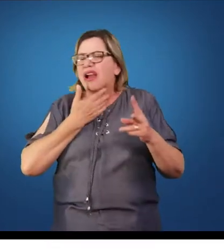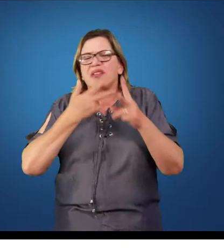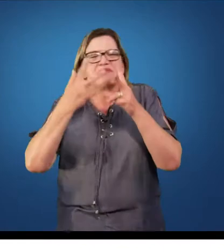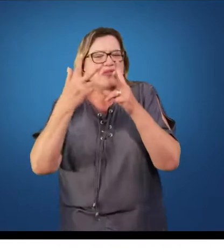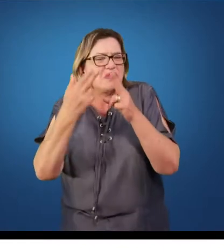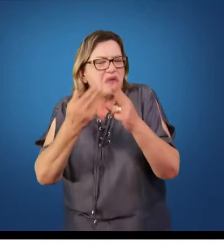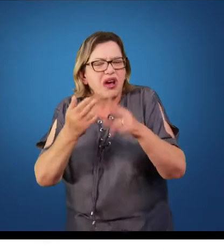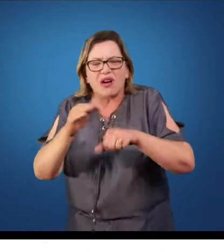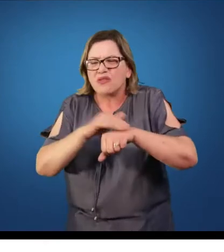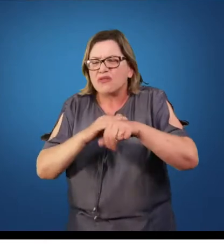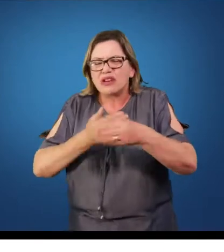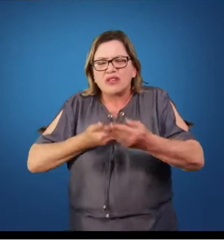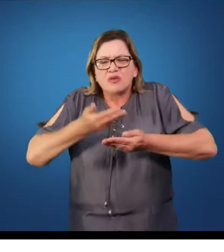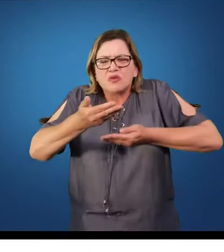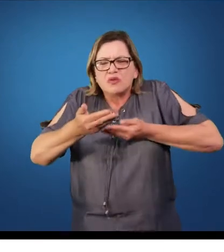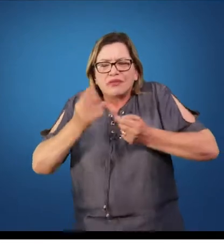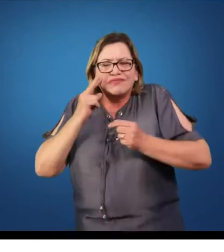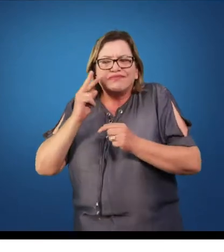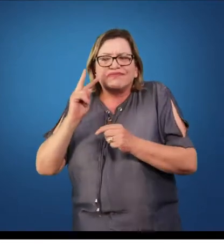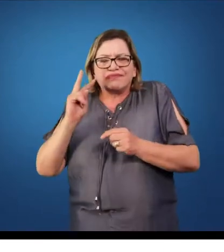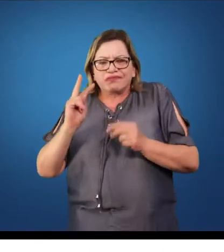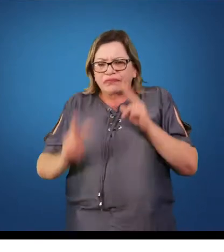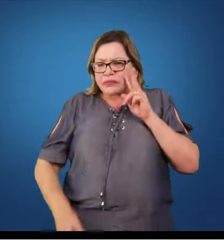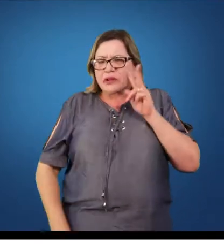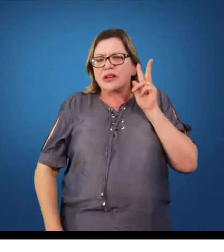mesma conversa, isso!